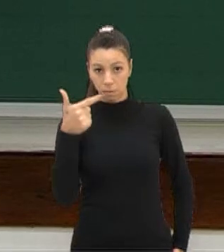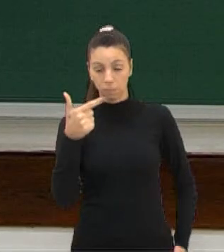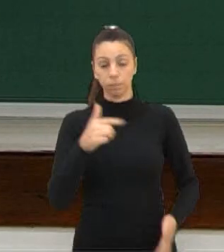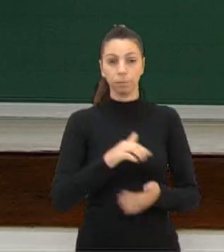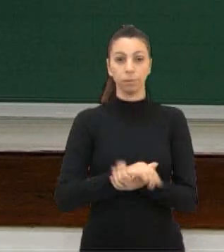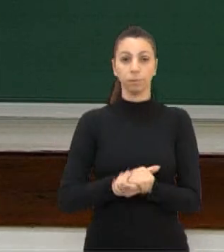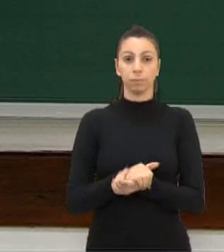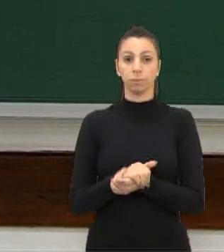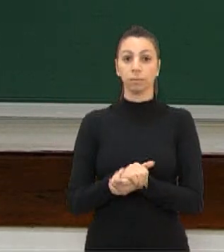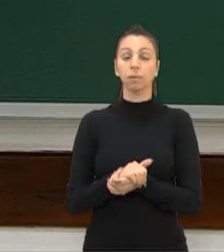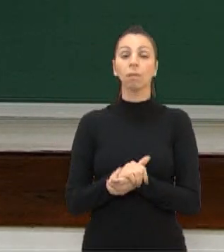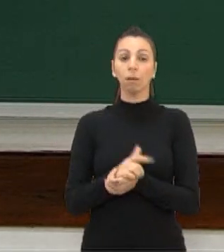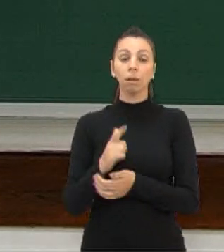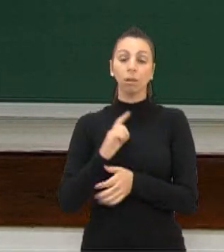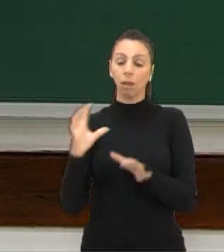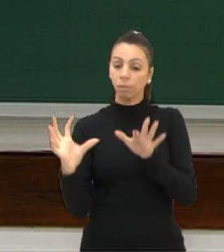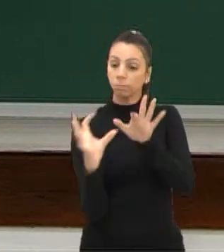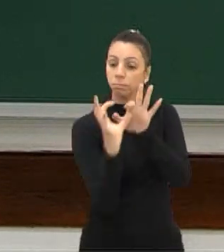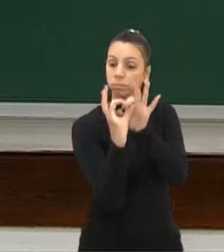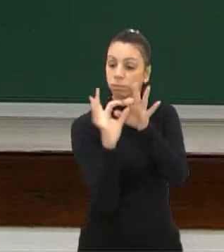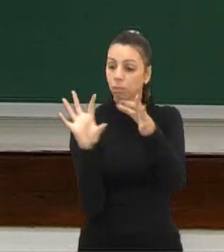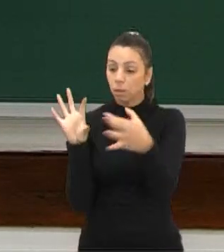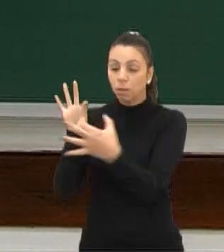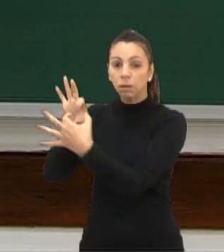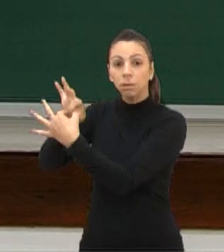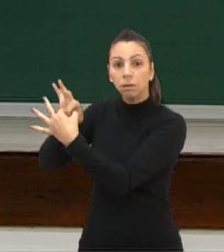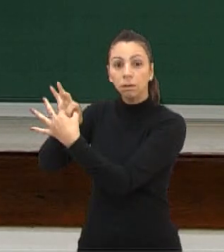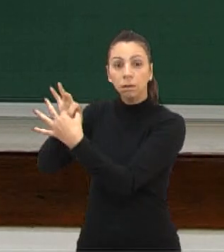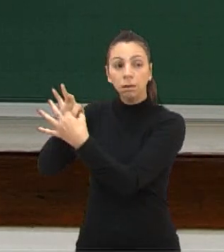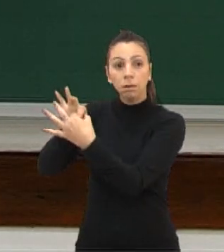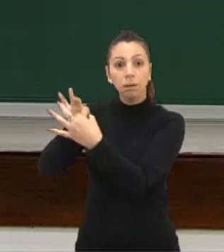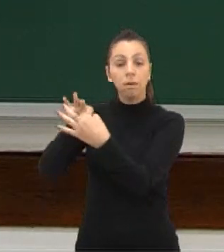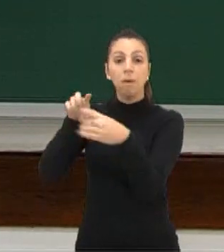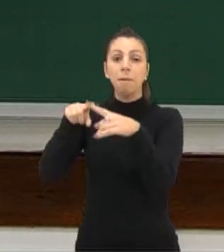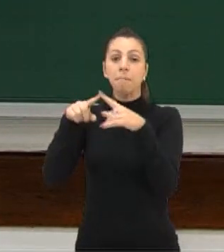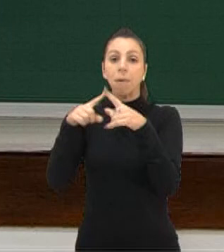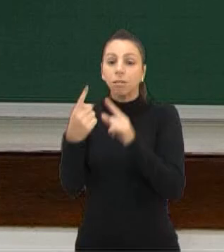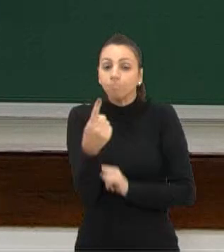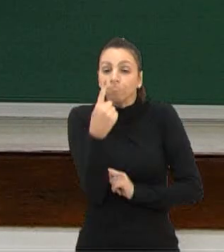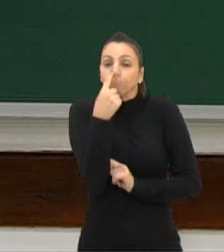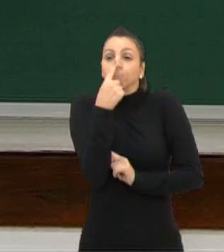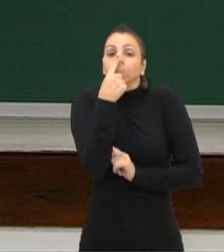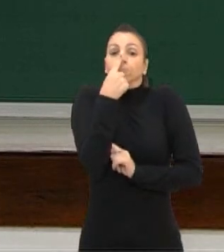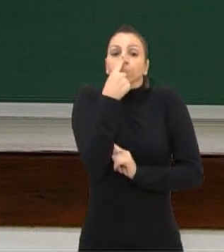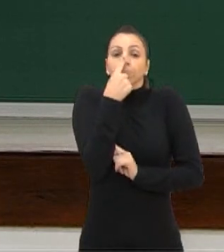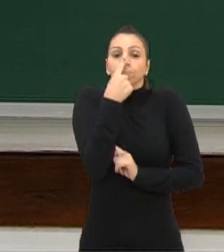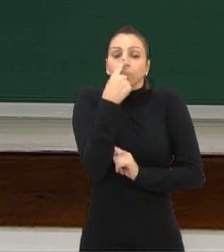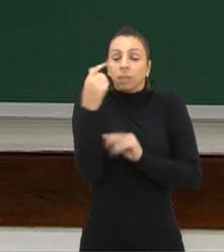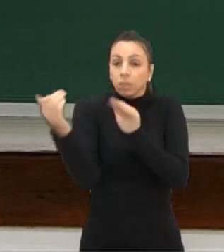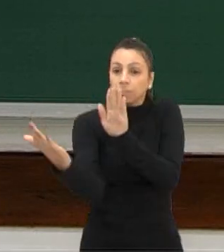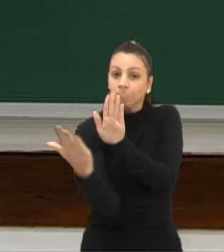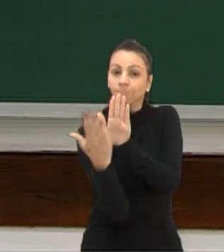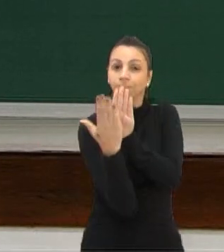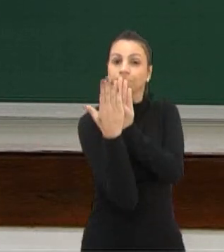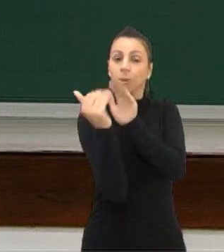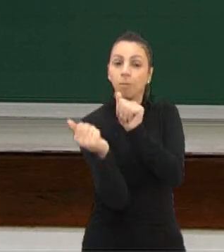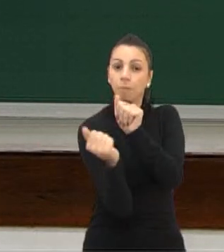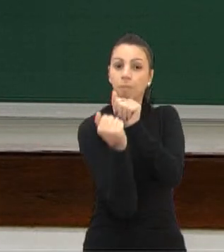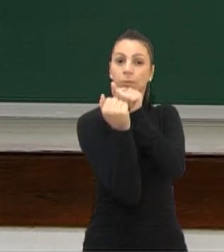entretanto, ele não é extremamente relacionado a graus de afetividade, de proximidade,